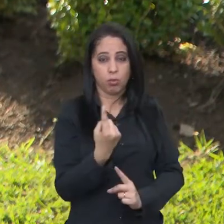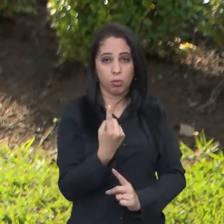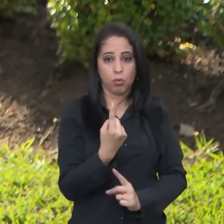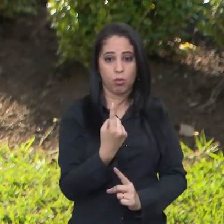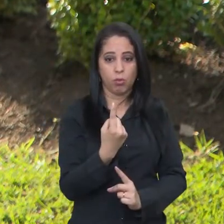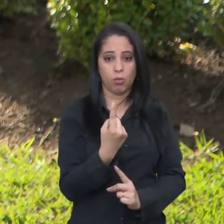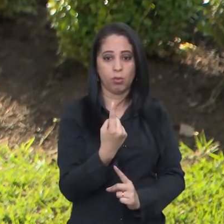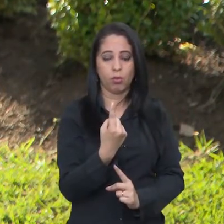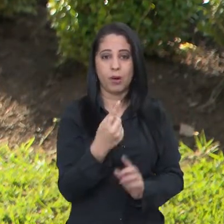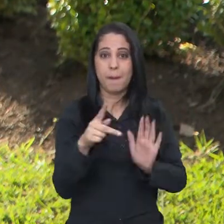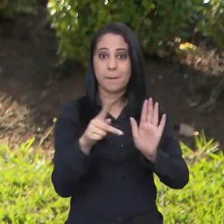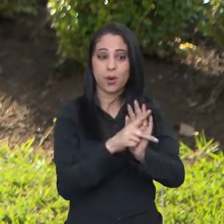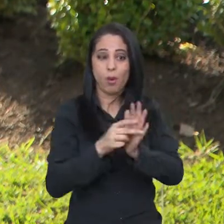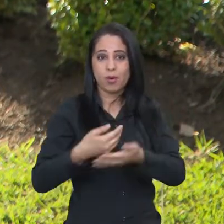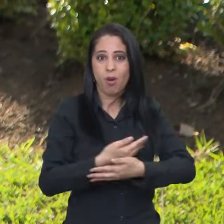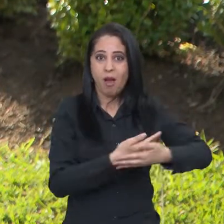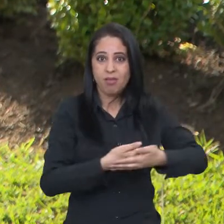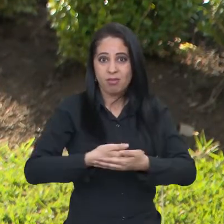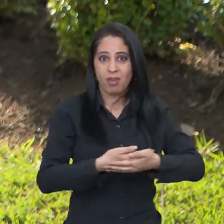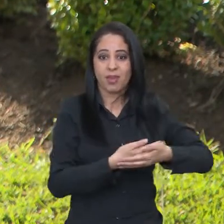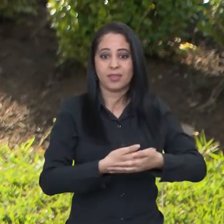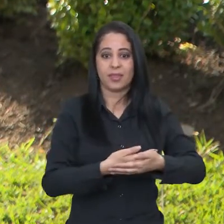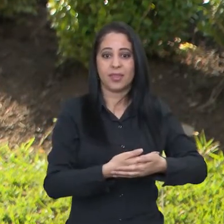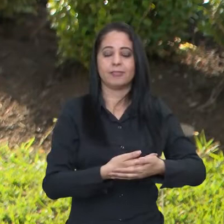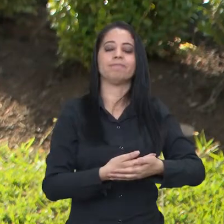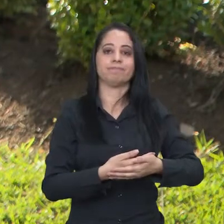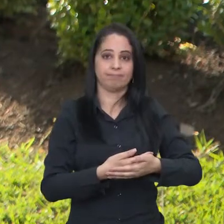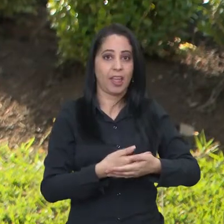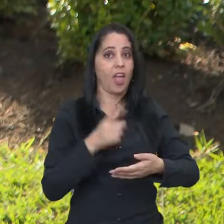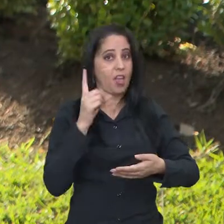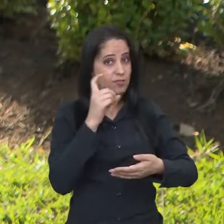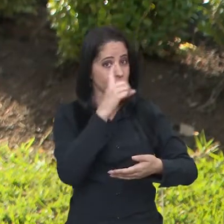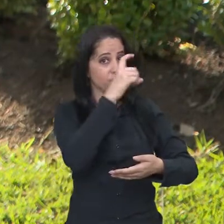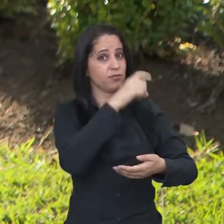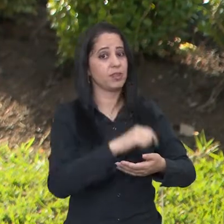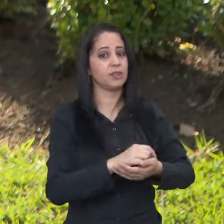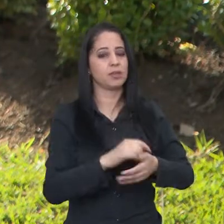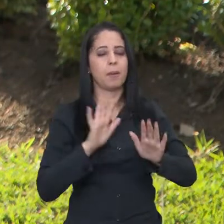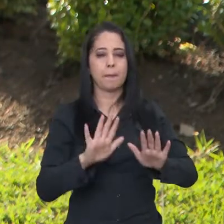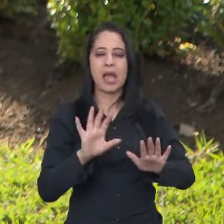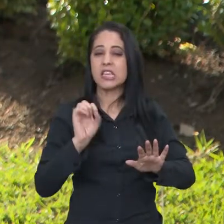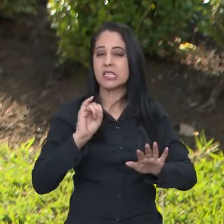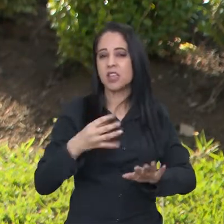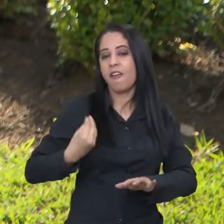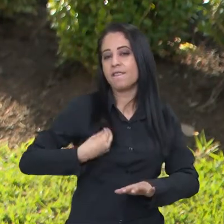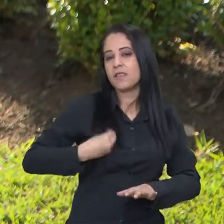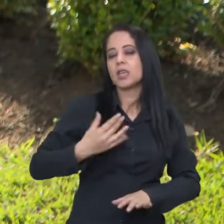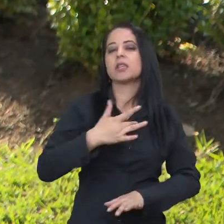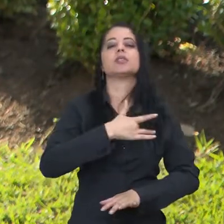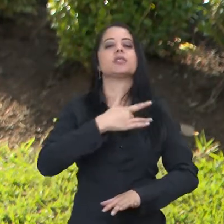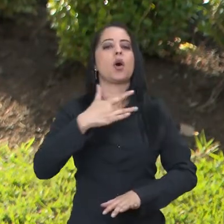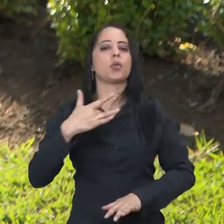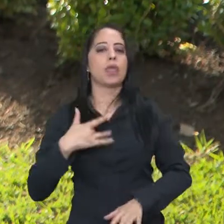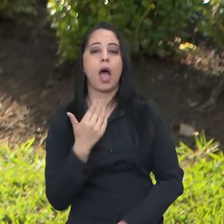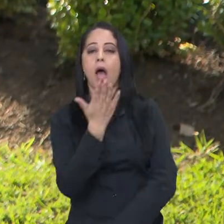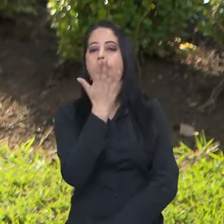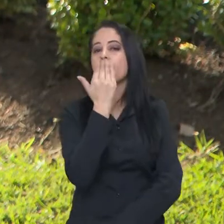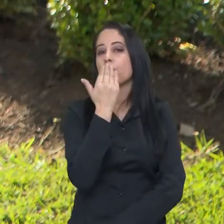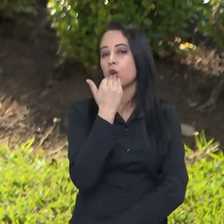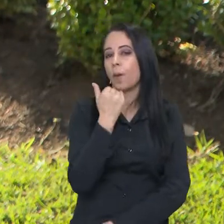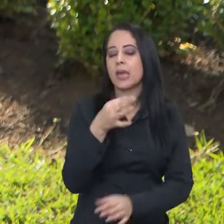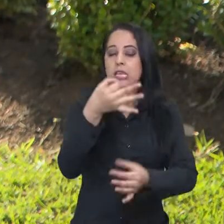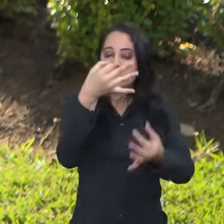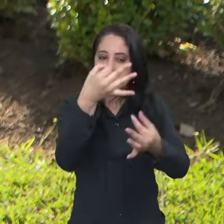mesmo recém-nascidos, a prevenção ainda é considerada um problema. Mas manter um hábito de vida saudável,